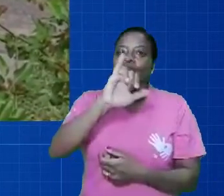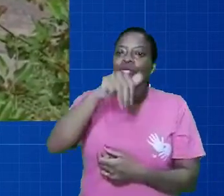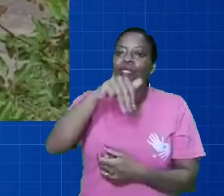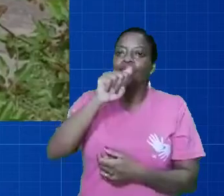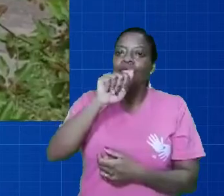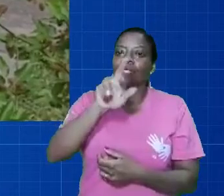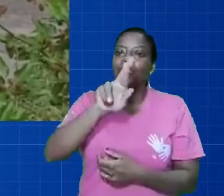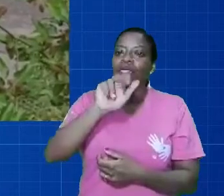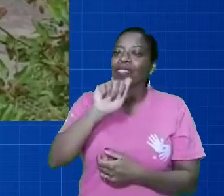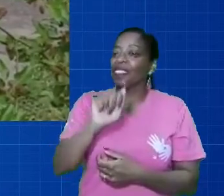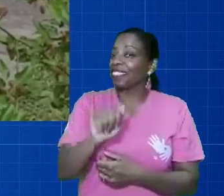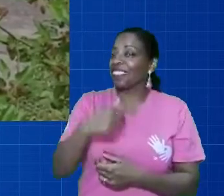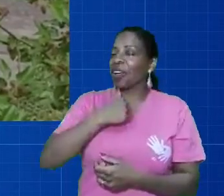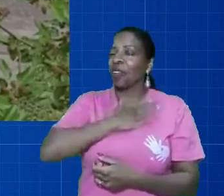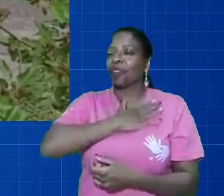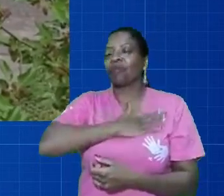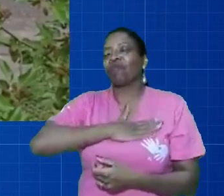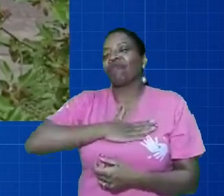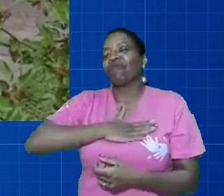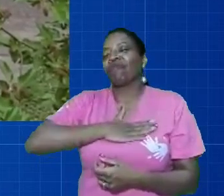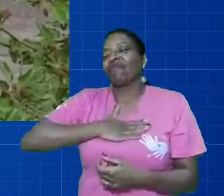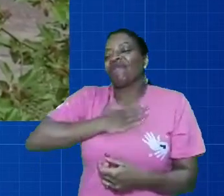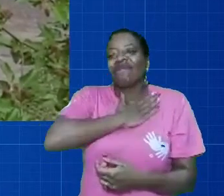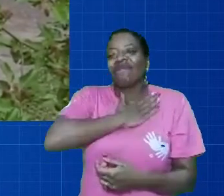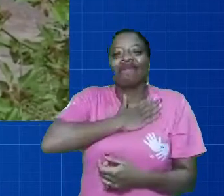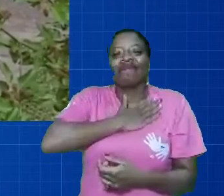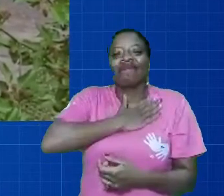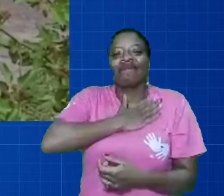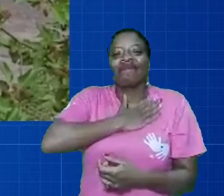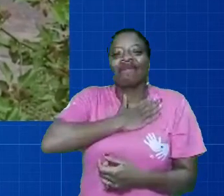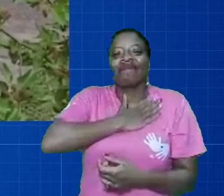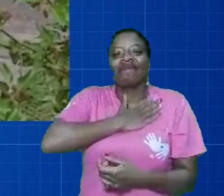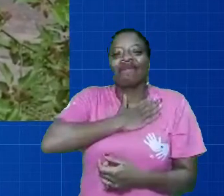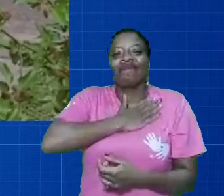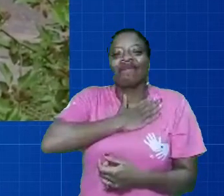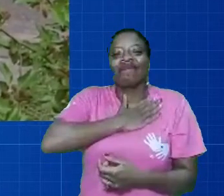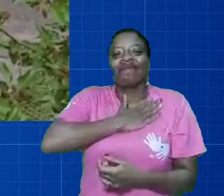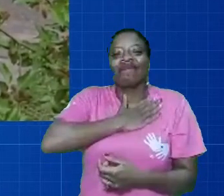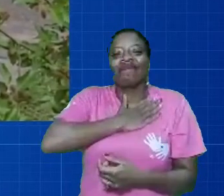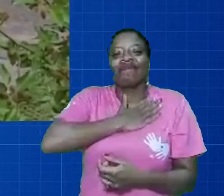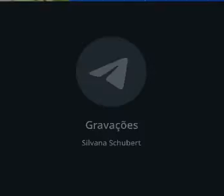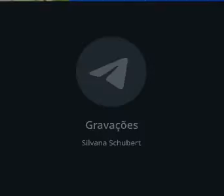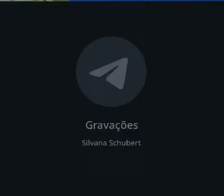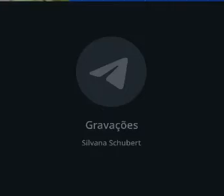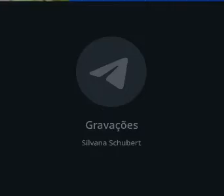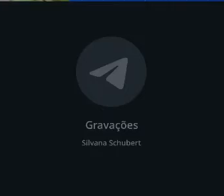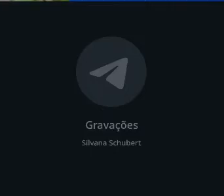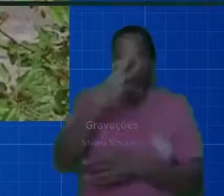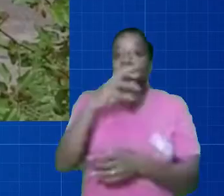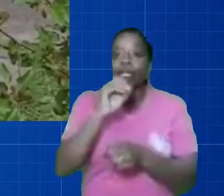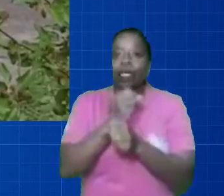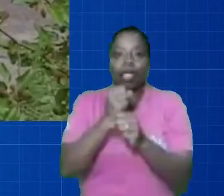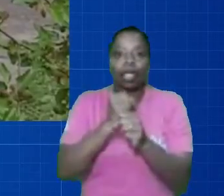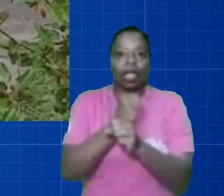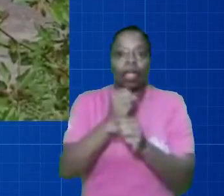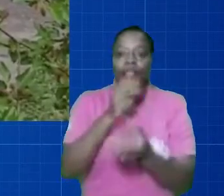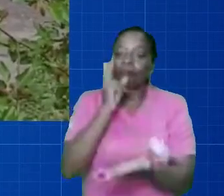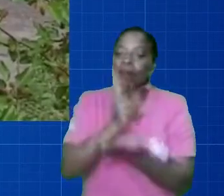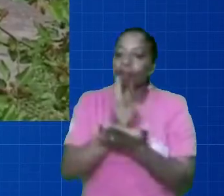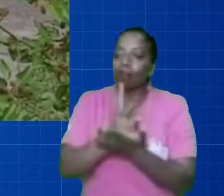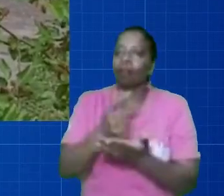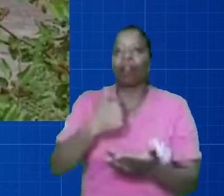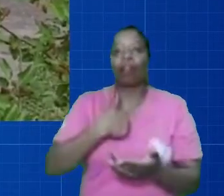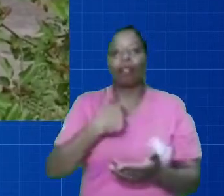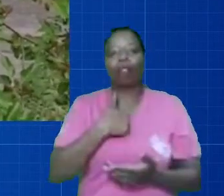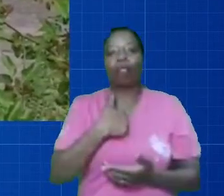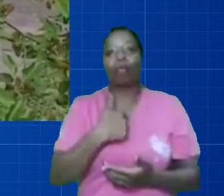que durante o ano, esses 30 anos, toda vez que tinha escolha de turma, eles olhavam para mim e já diziam: